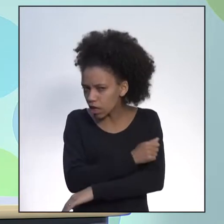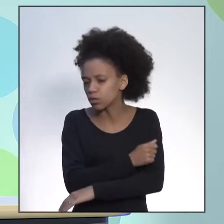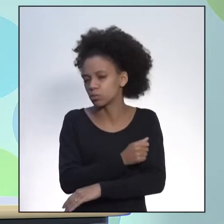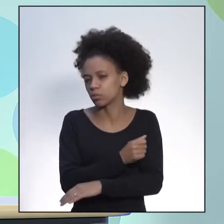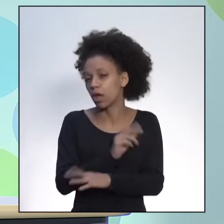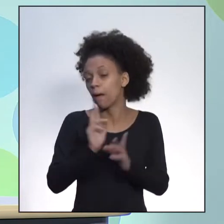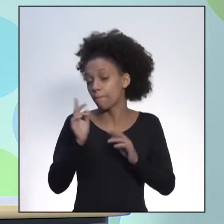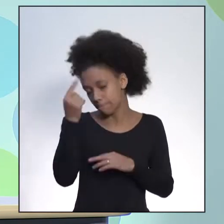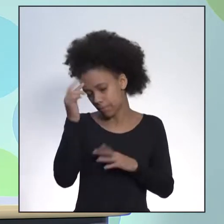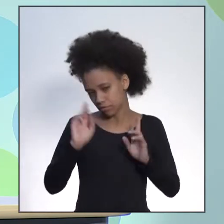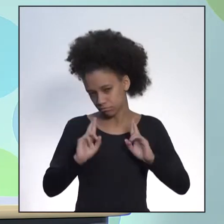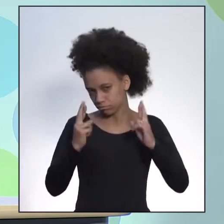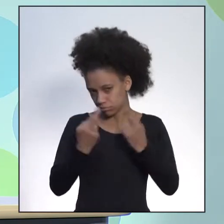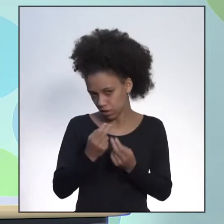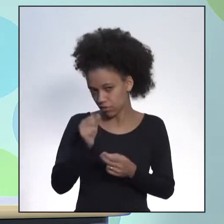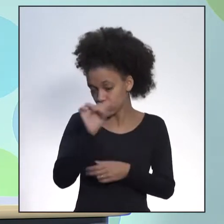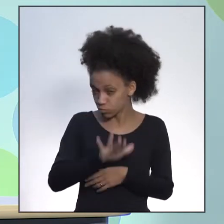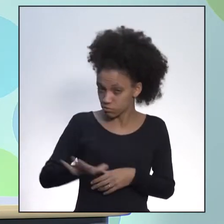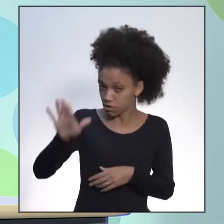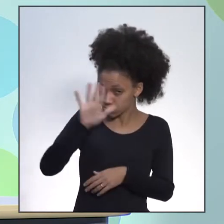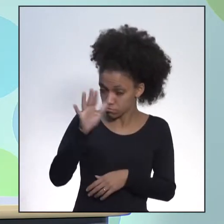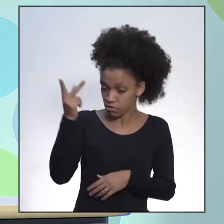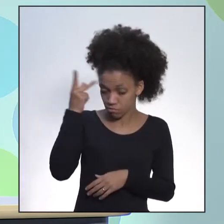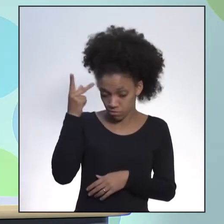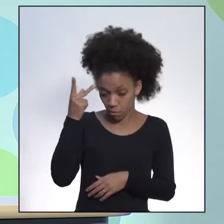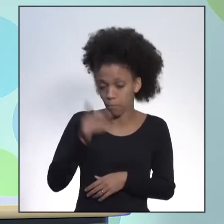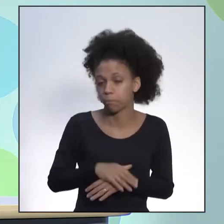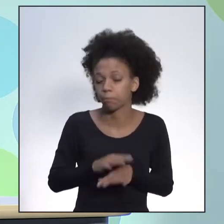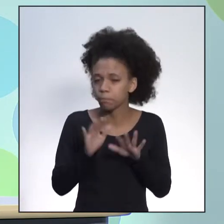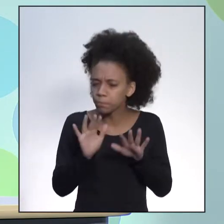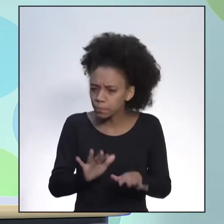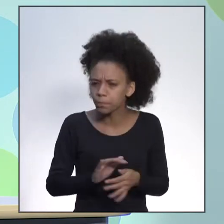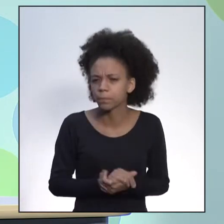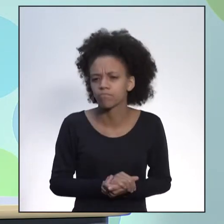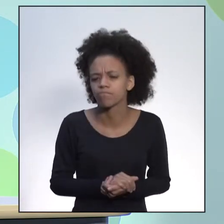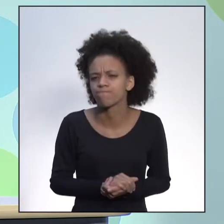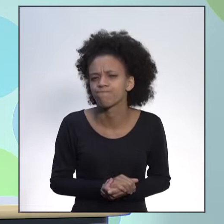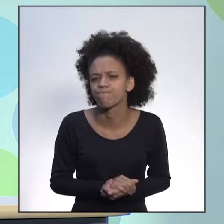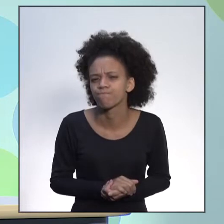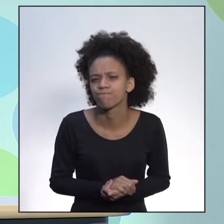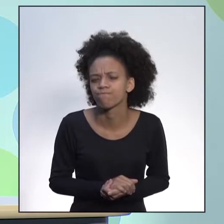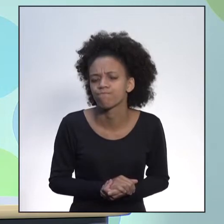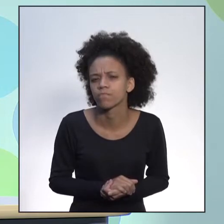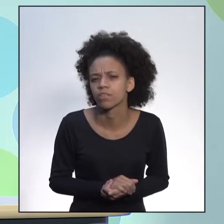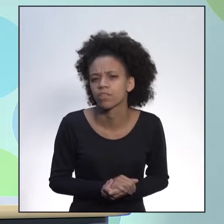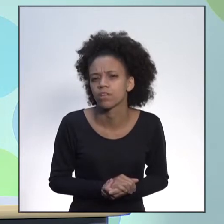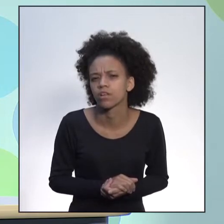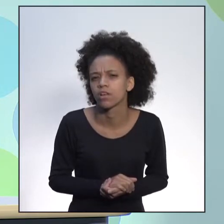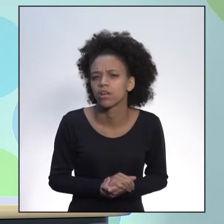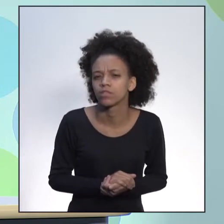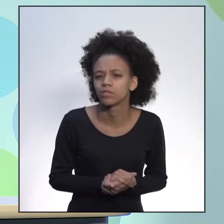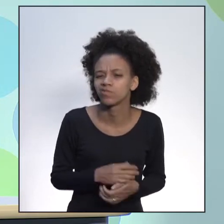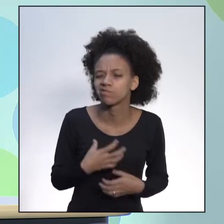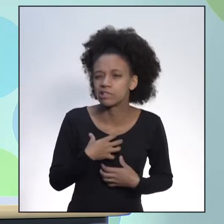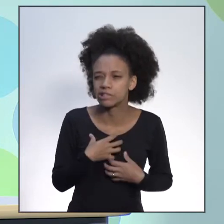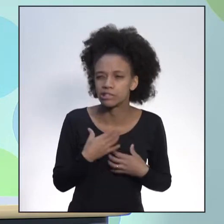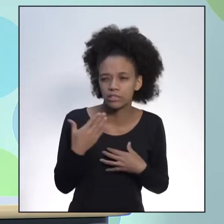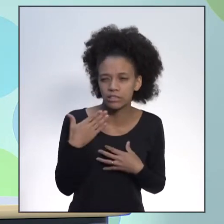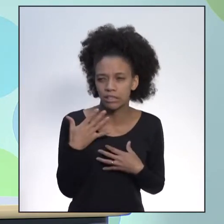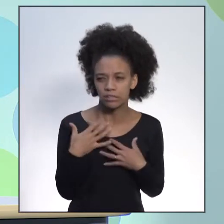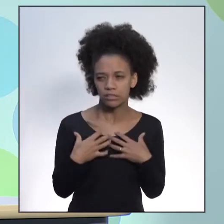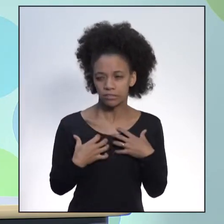rede muito grande do estado de São Paulo. Então, eu fico desconfortável